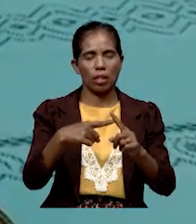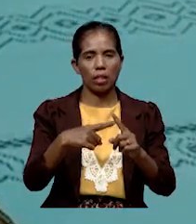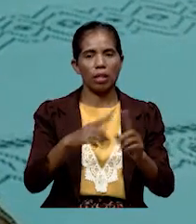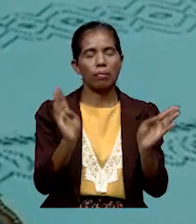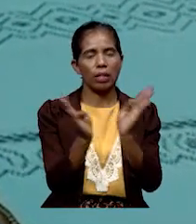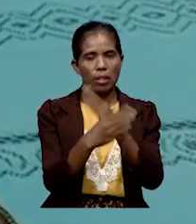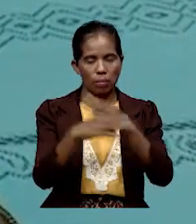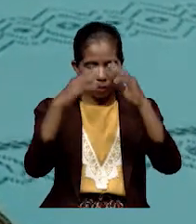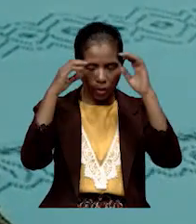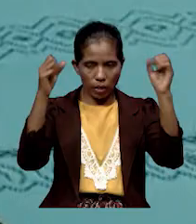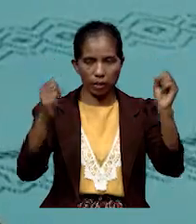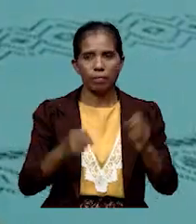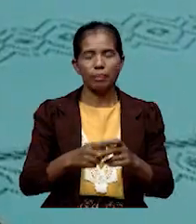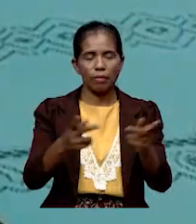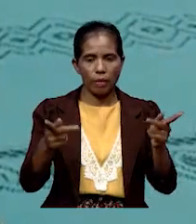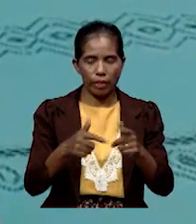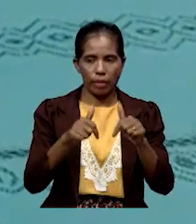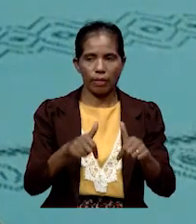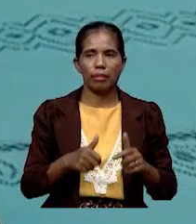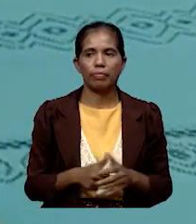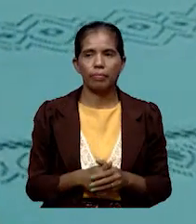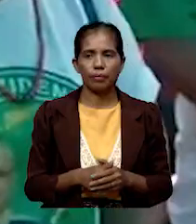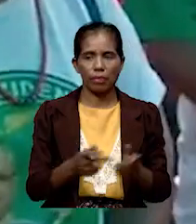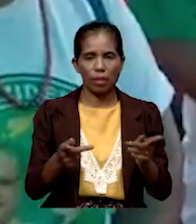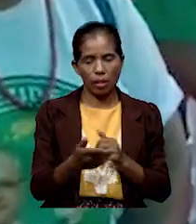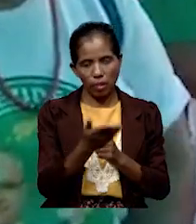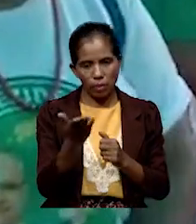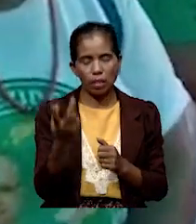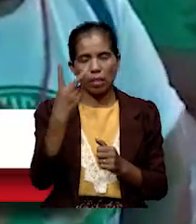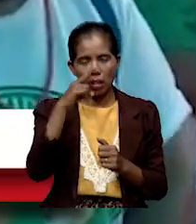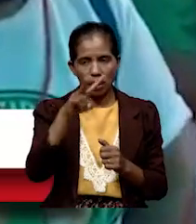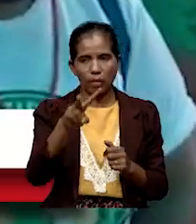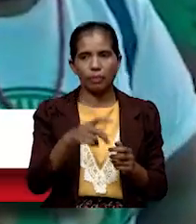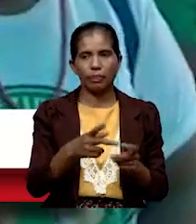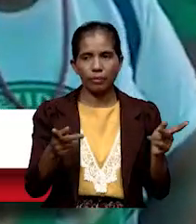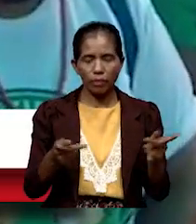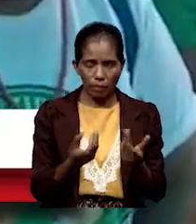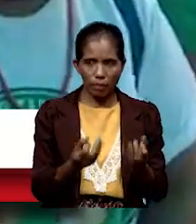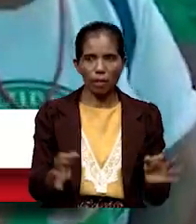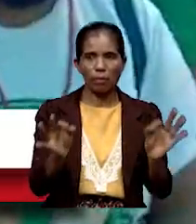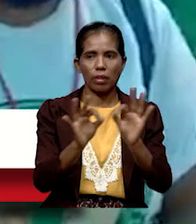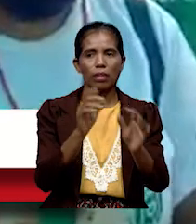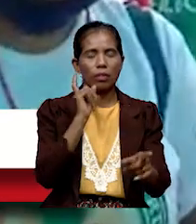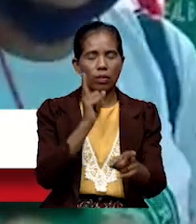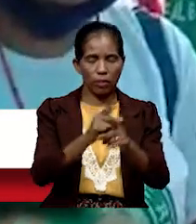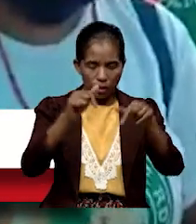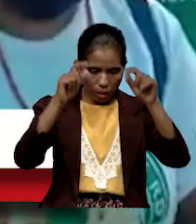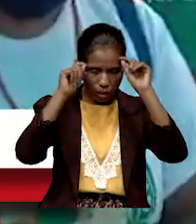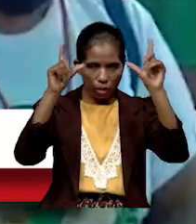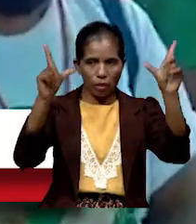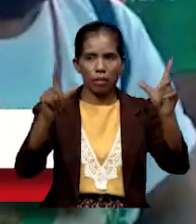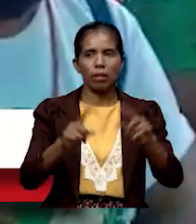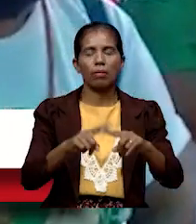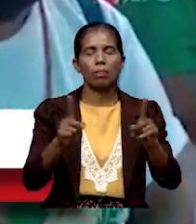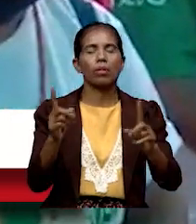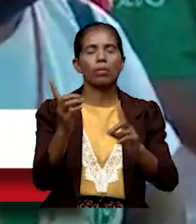republika. Ia fatinirne ite mor cera hare. Fatinirne ka importante te tebe zera ite mor. Mai bewa in